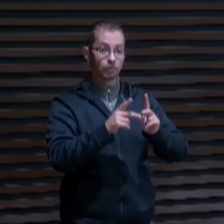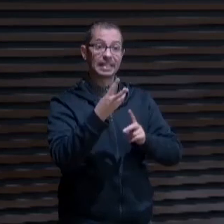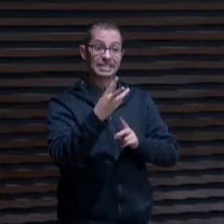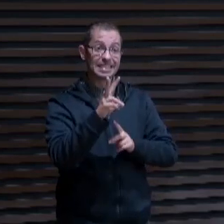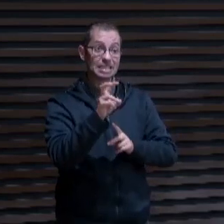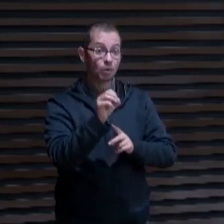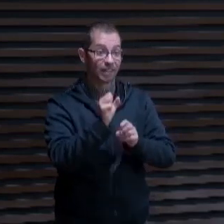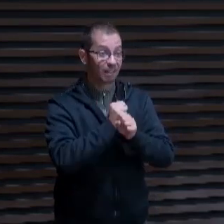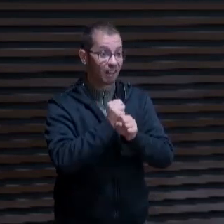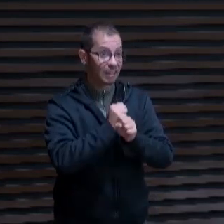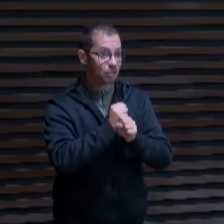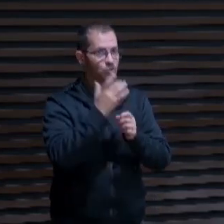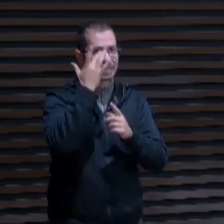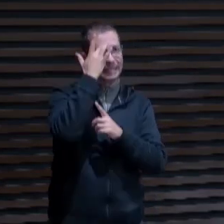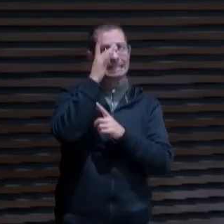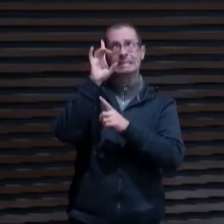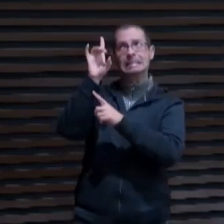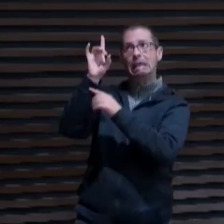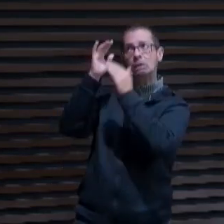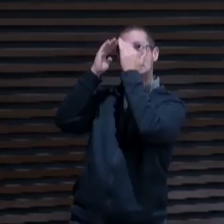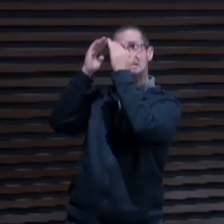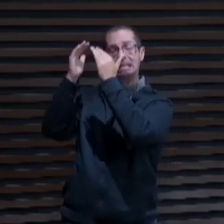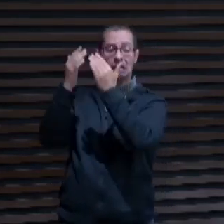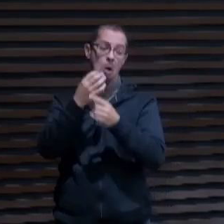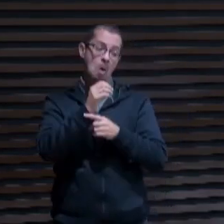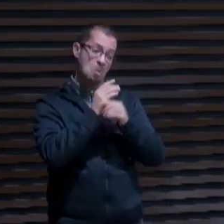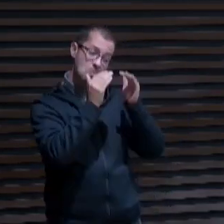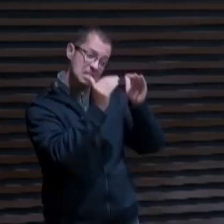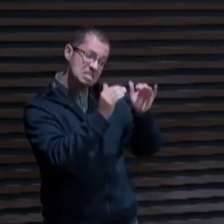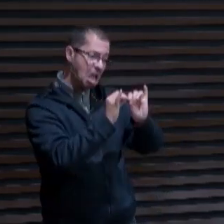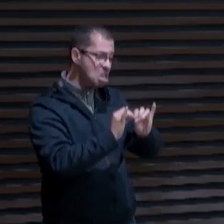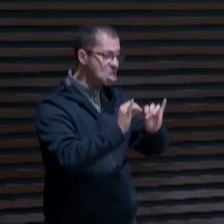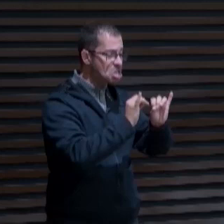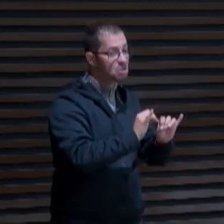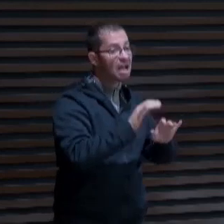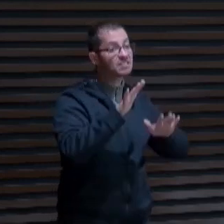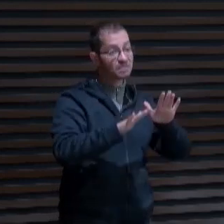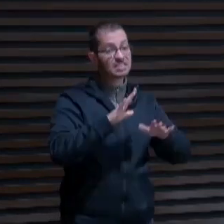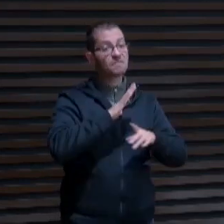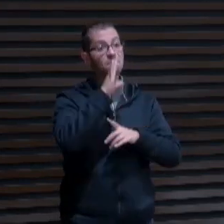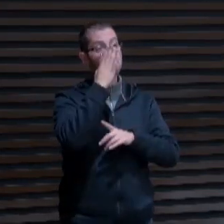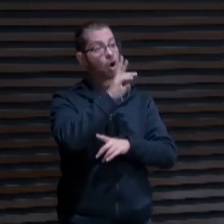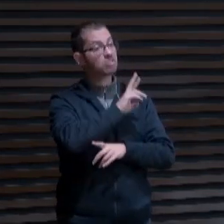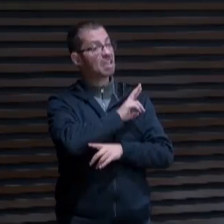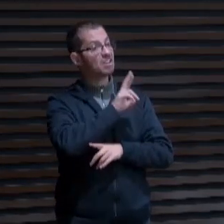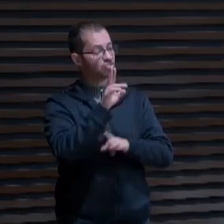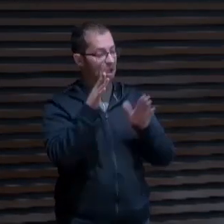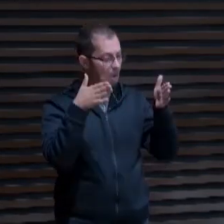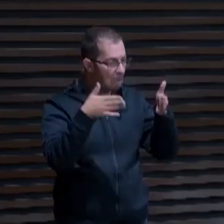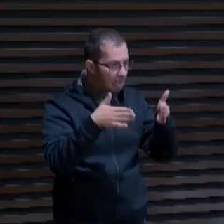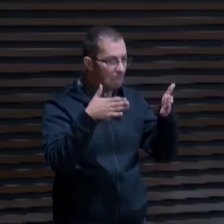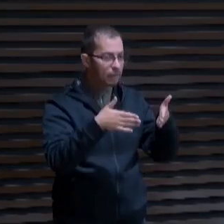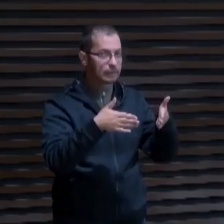reformas, outros em seguir as falsas religiões. E chega um momento que o Senhor se ira tanto